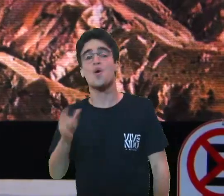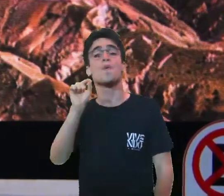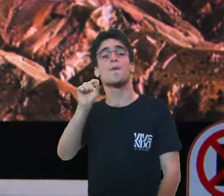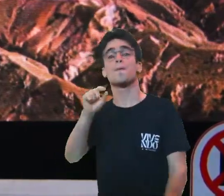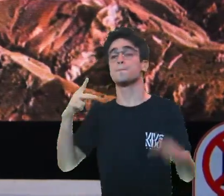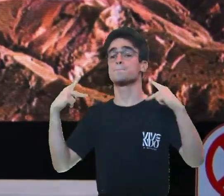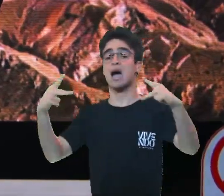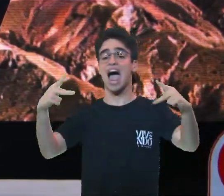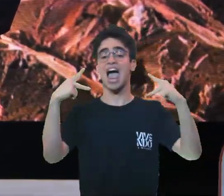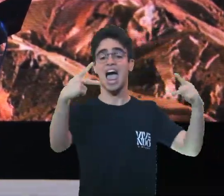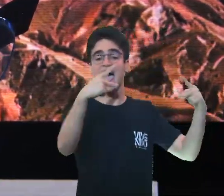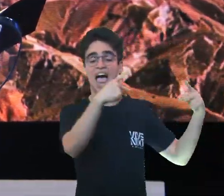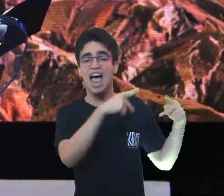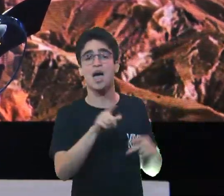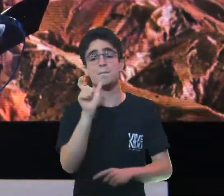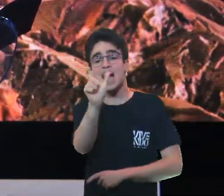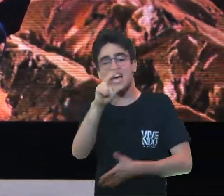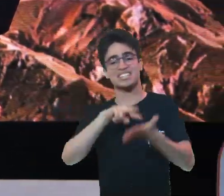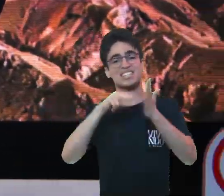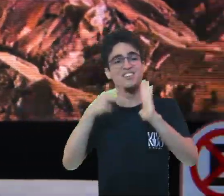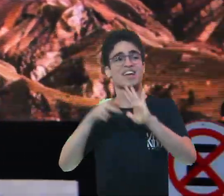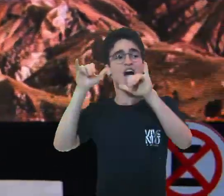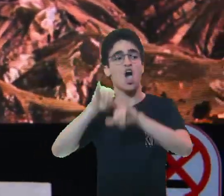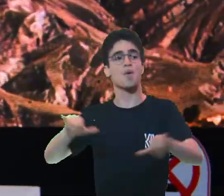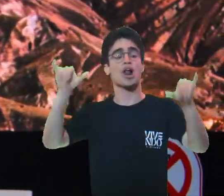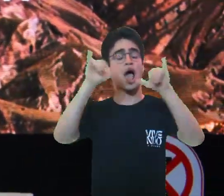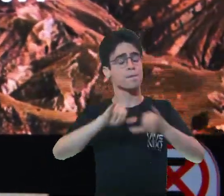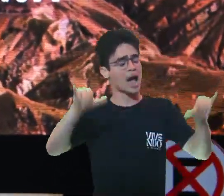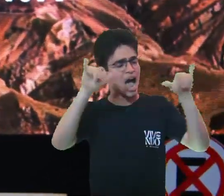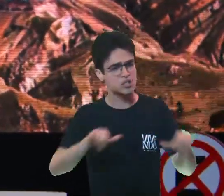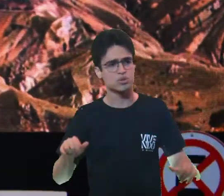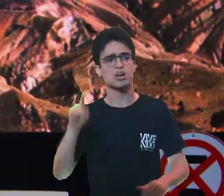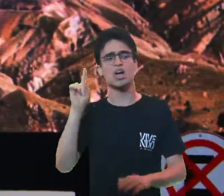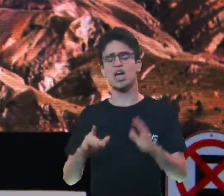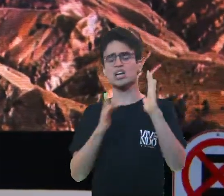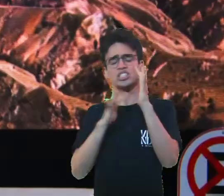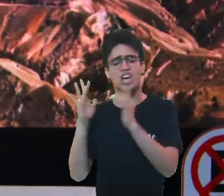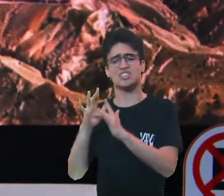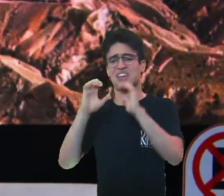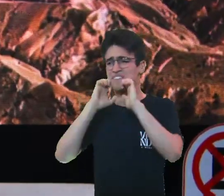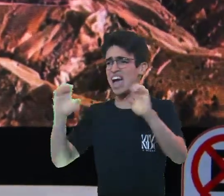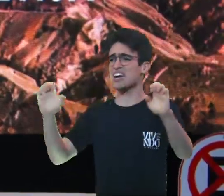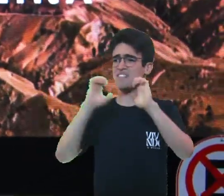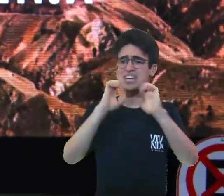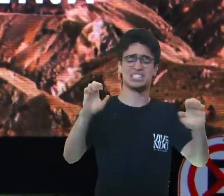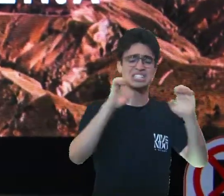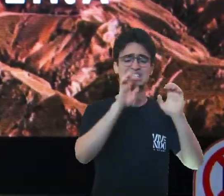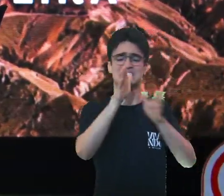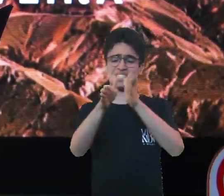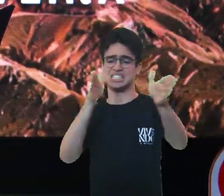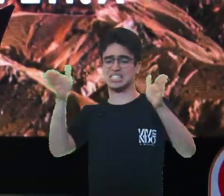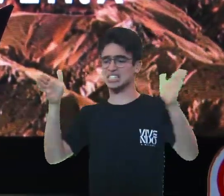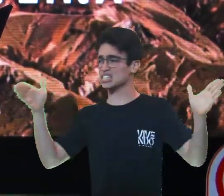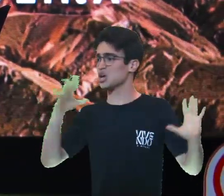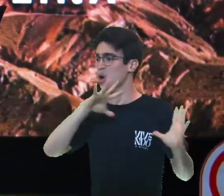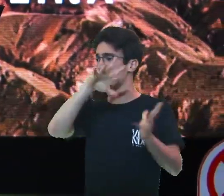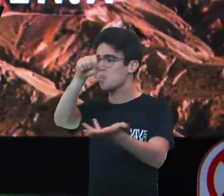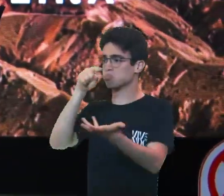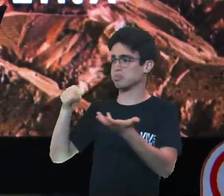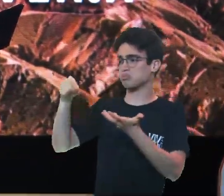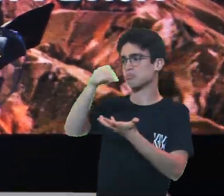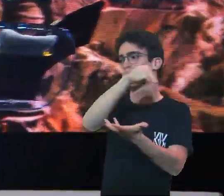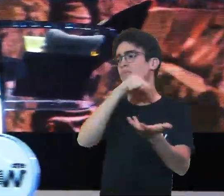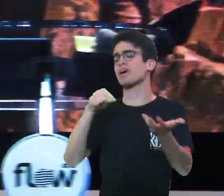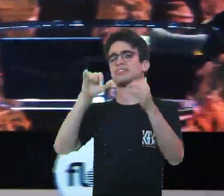é querusso, é proclamado, esse evangelho do reino por todo mundo, para testemunho a todas